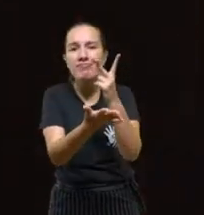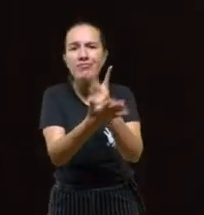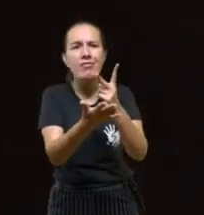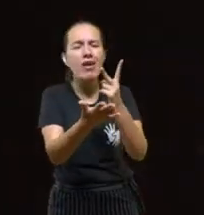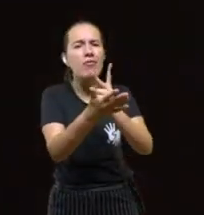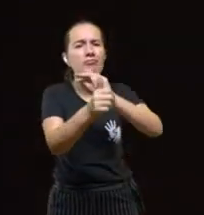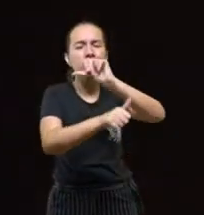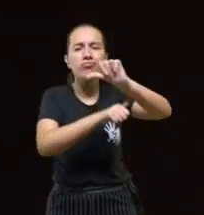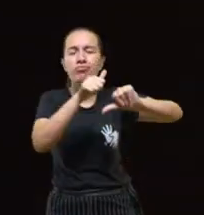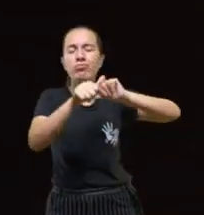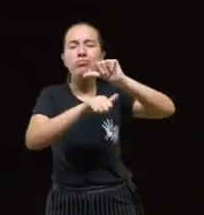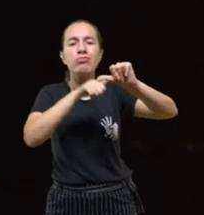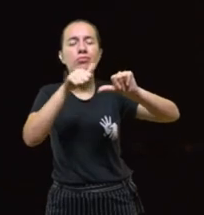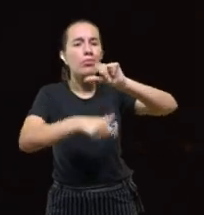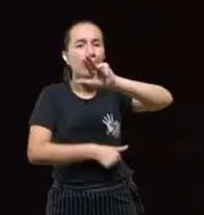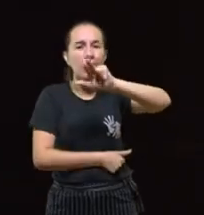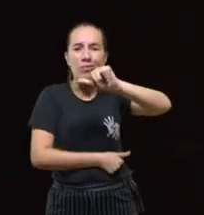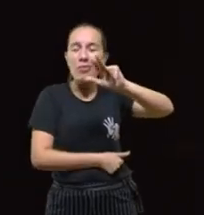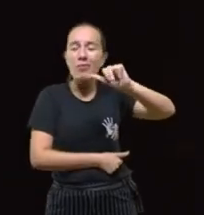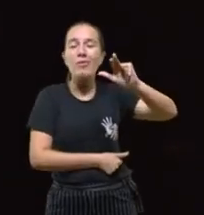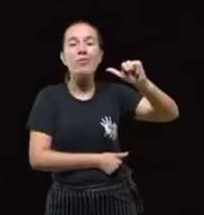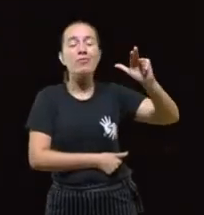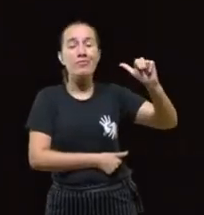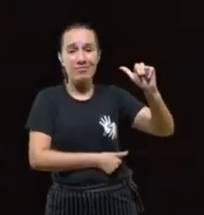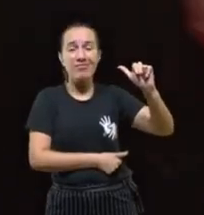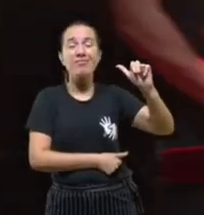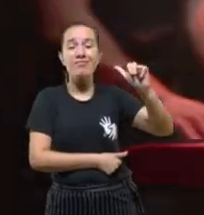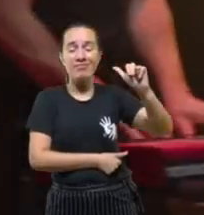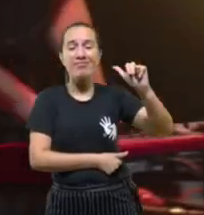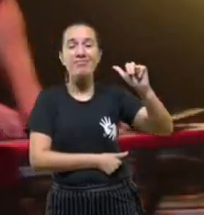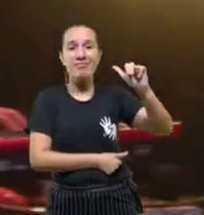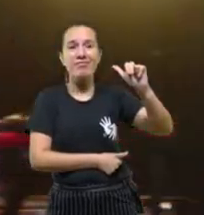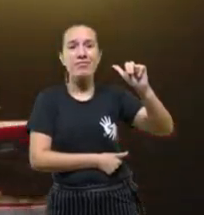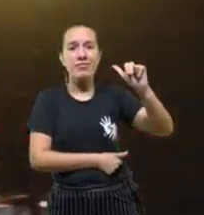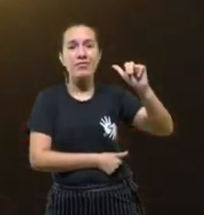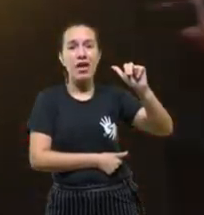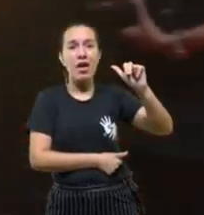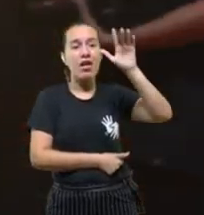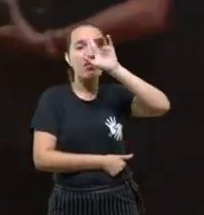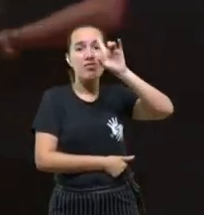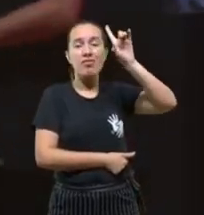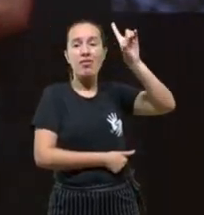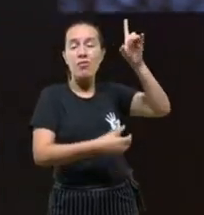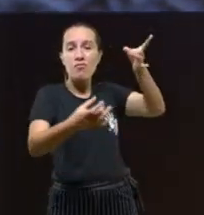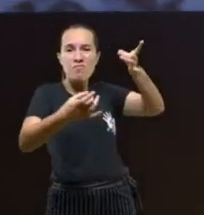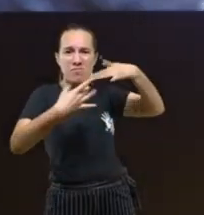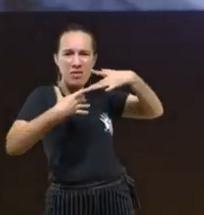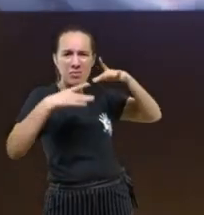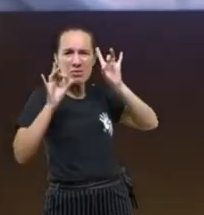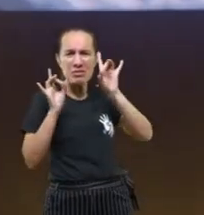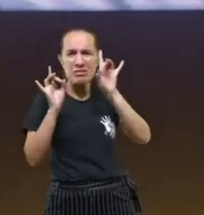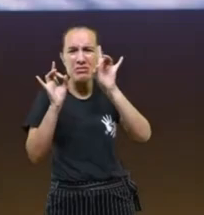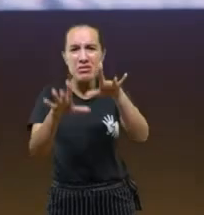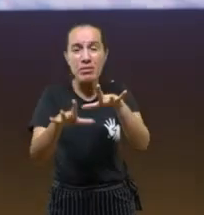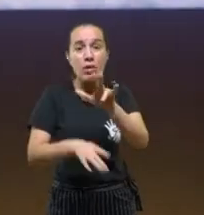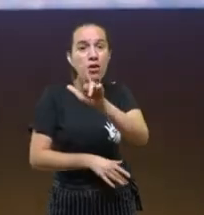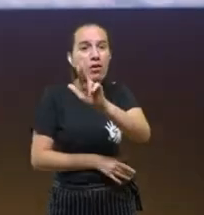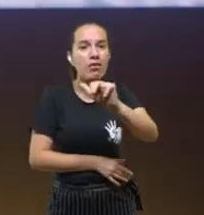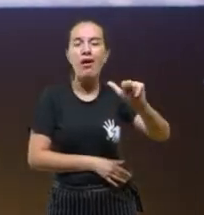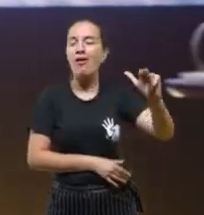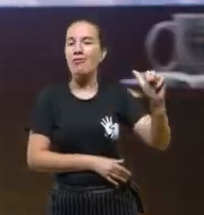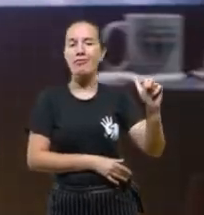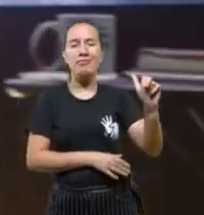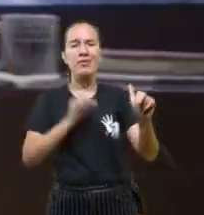constantes. Sempre, sempre você está lá por nós, Senhor. Estamos tão